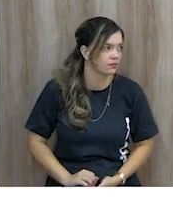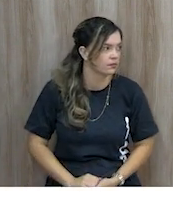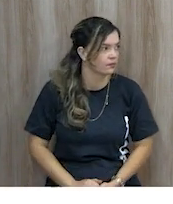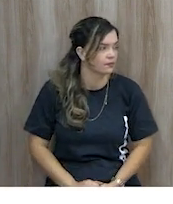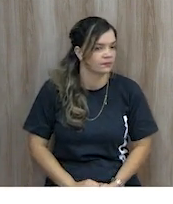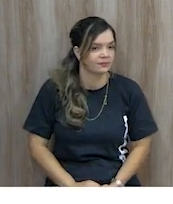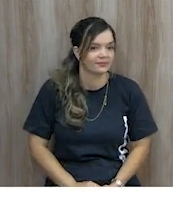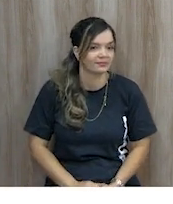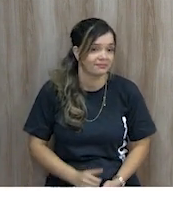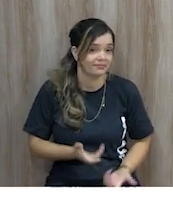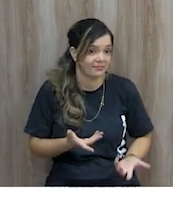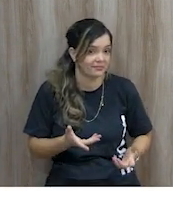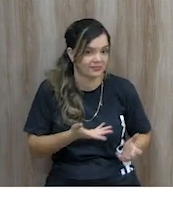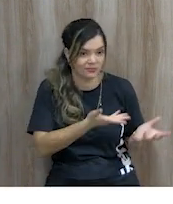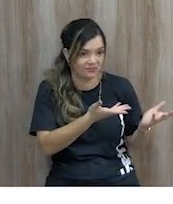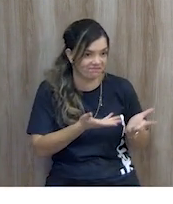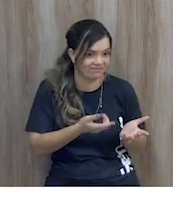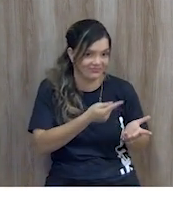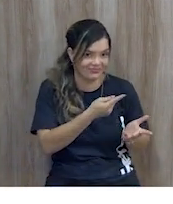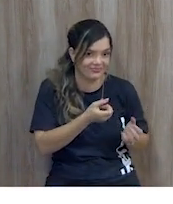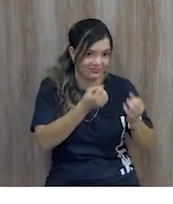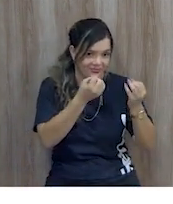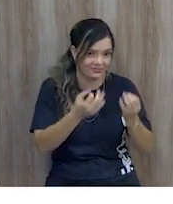Vou deixar para a Vitória.